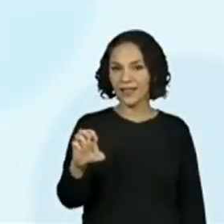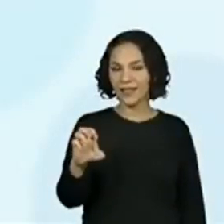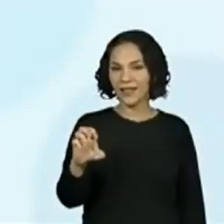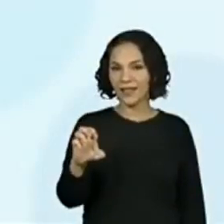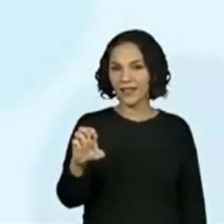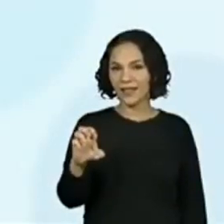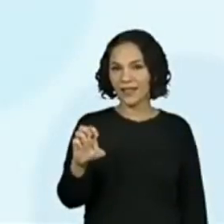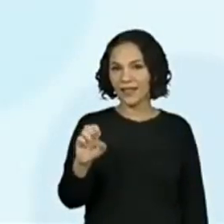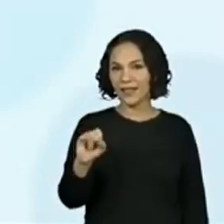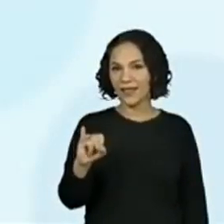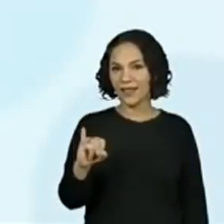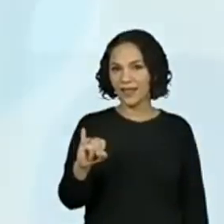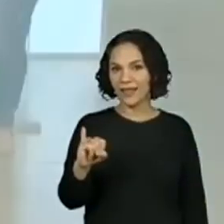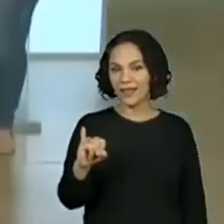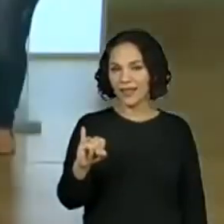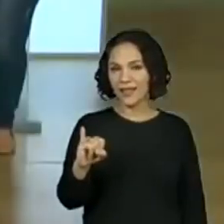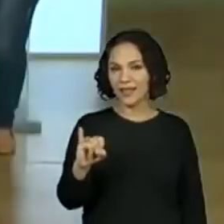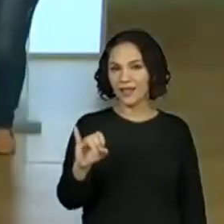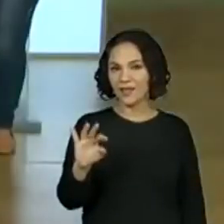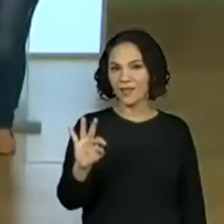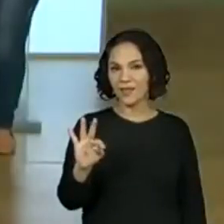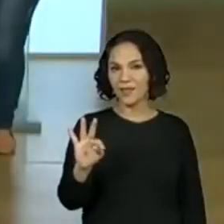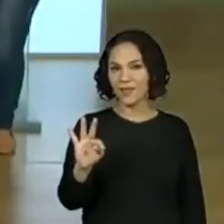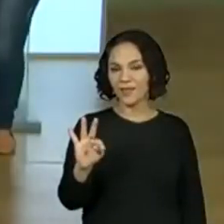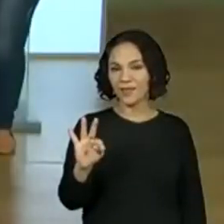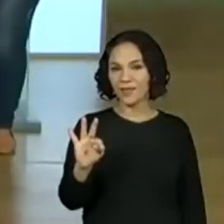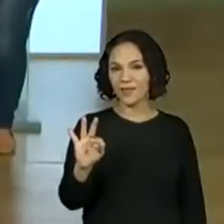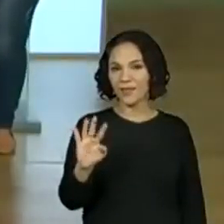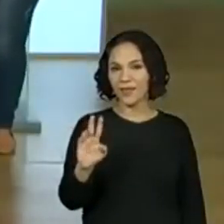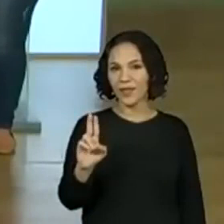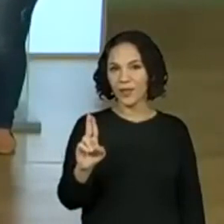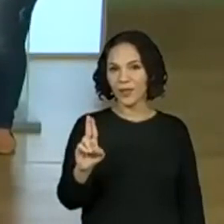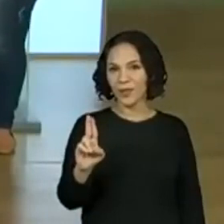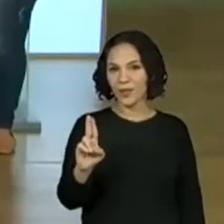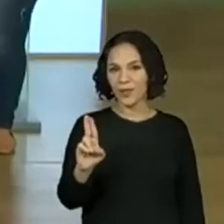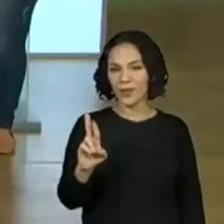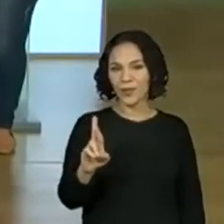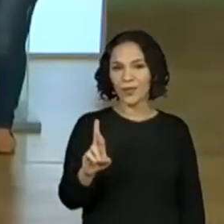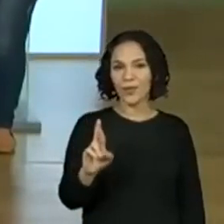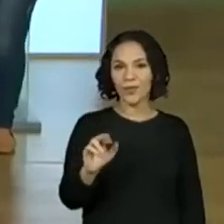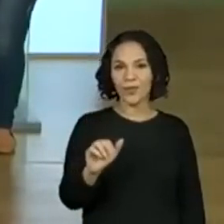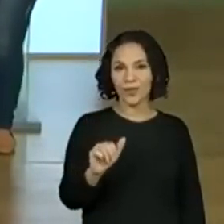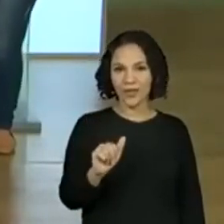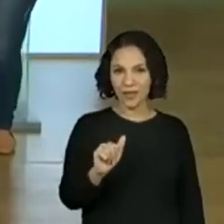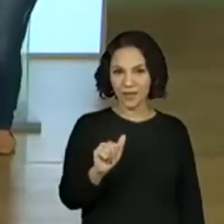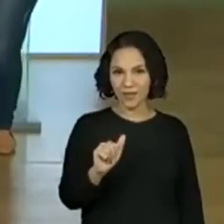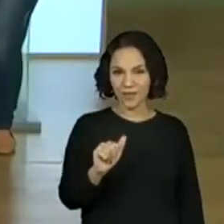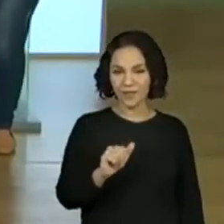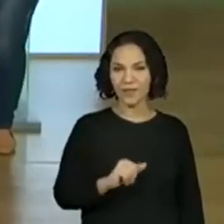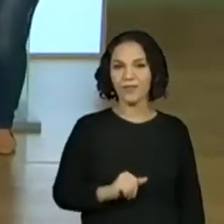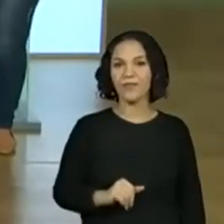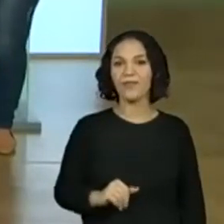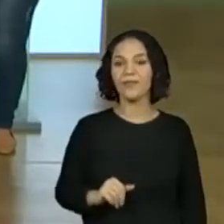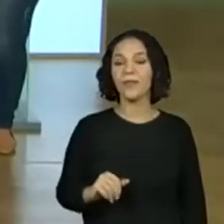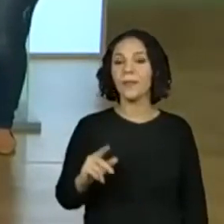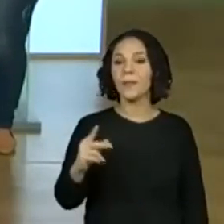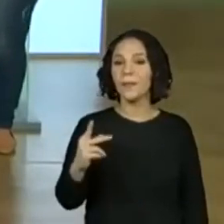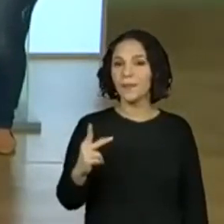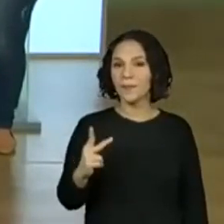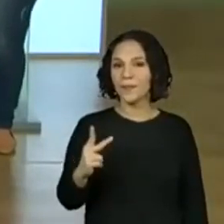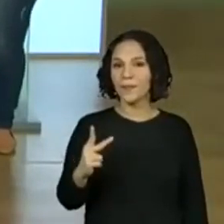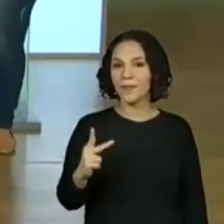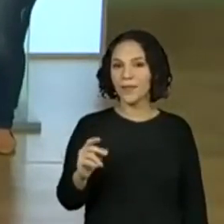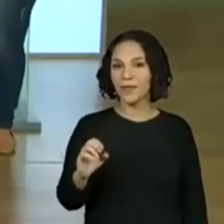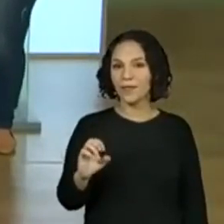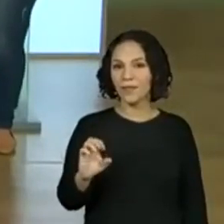bastante professores que também gostam, têm essa preferência, tá? De fazer a leitura inicial ali com os alunos. Leitura pela professora.